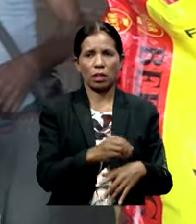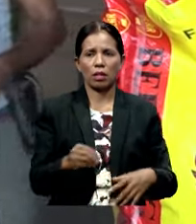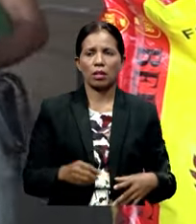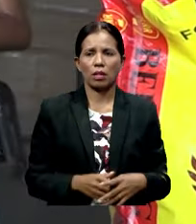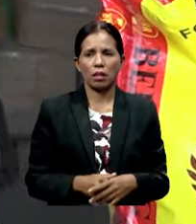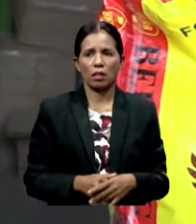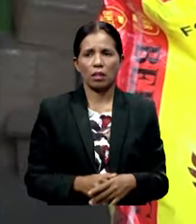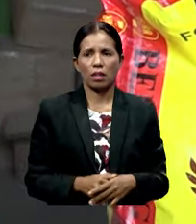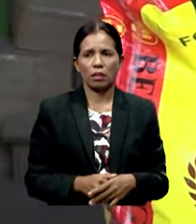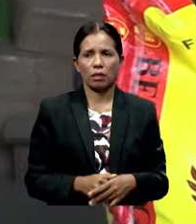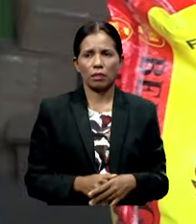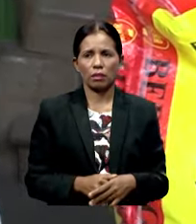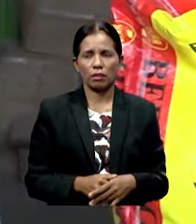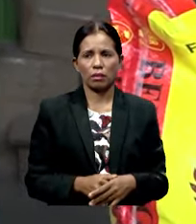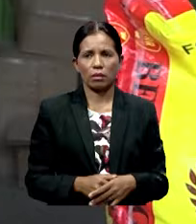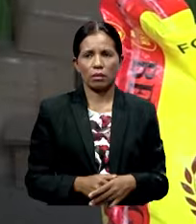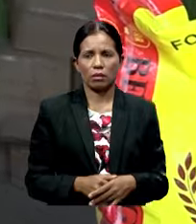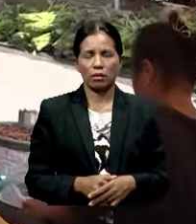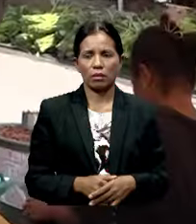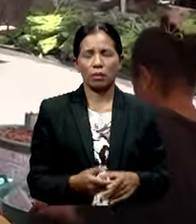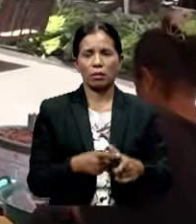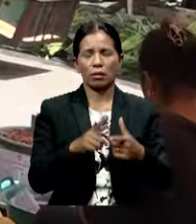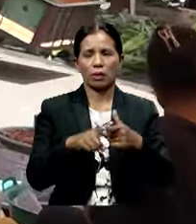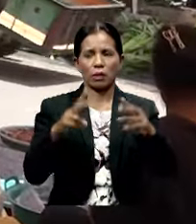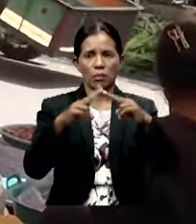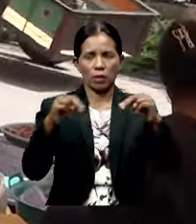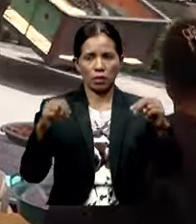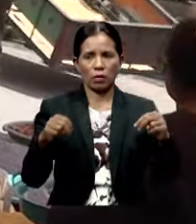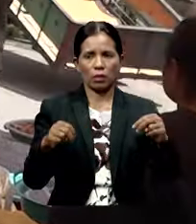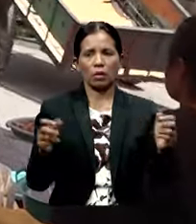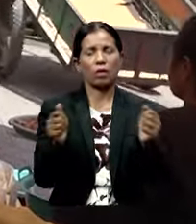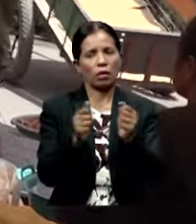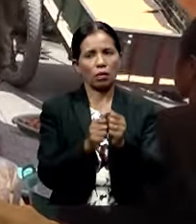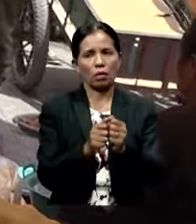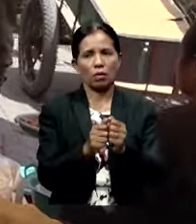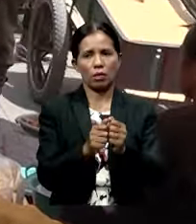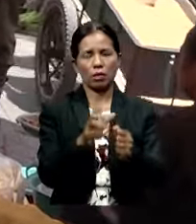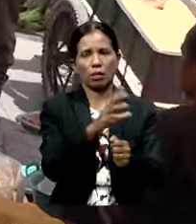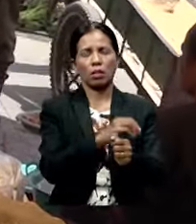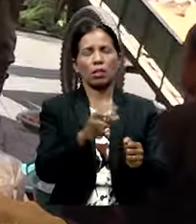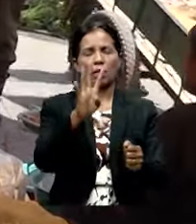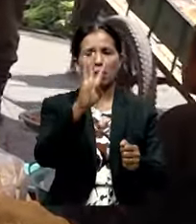50 quilogramas de mais midas. E depois o mantolo, minas, o preço entra para 4 litros,